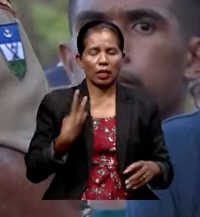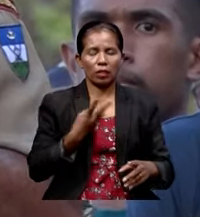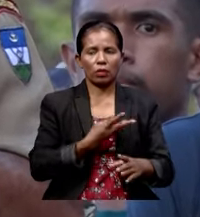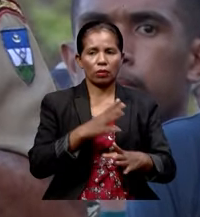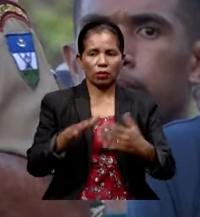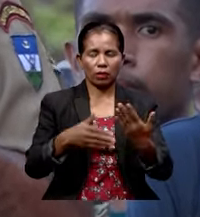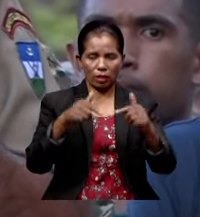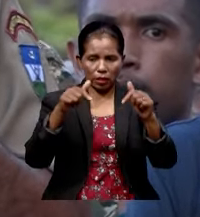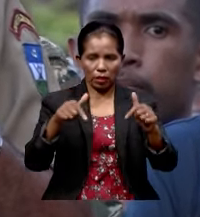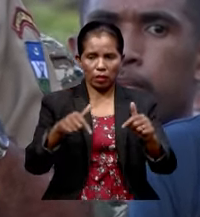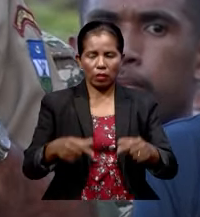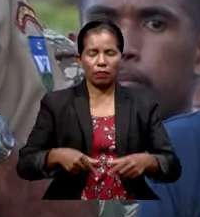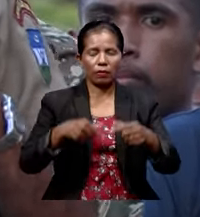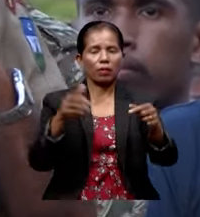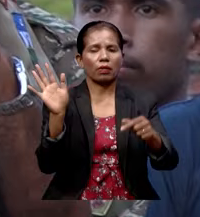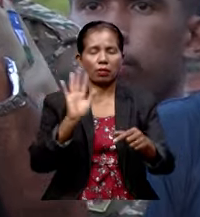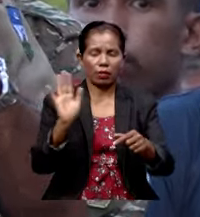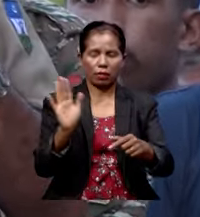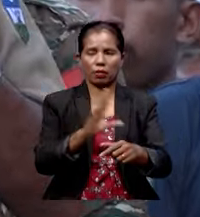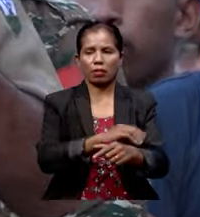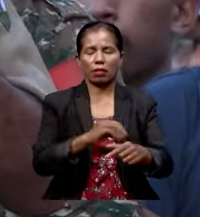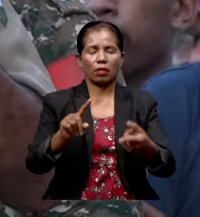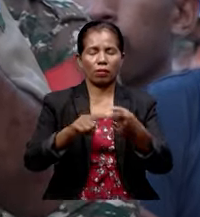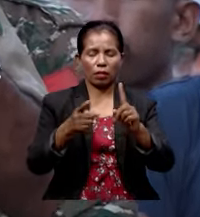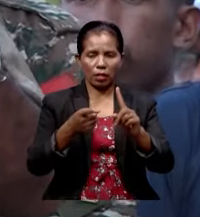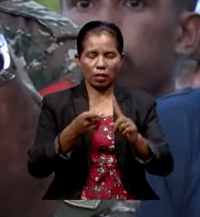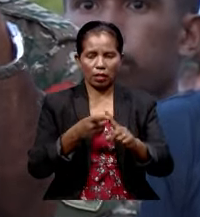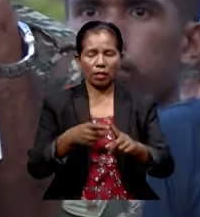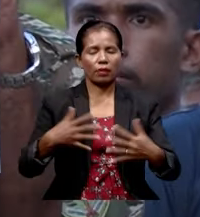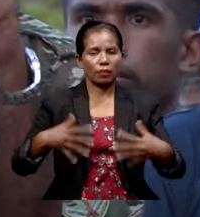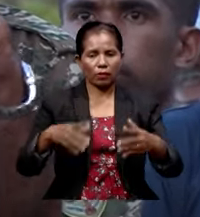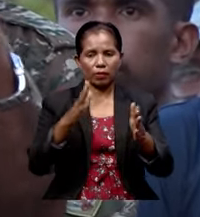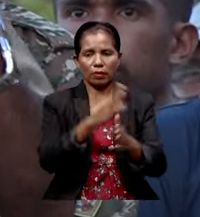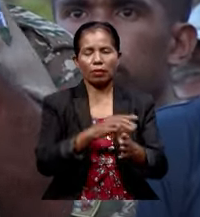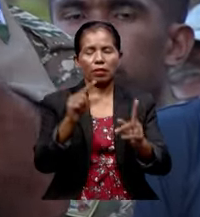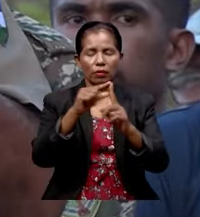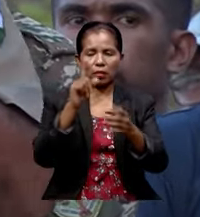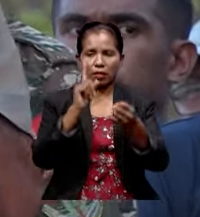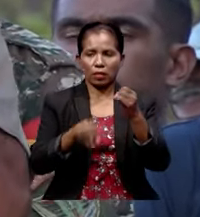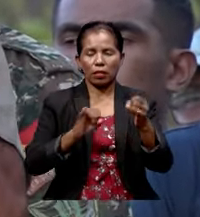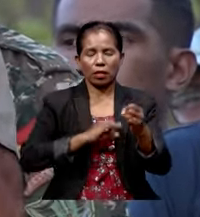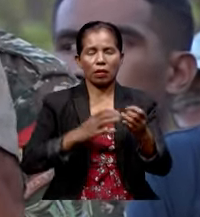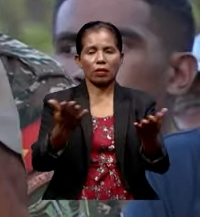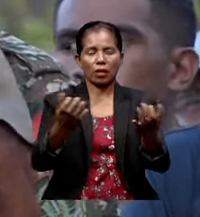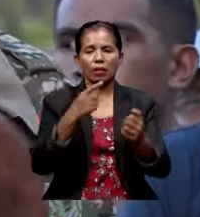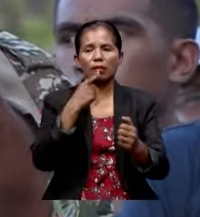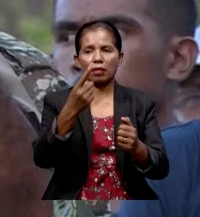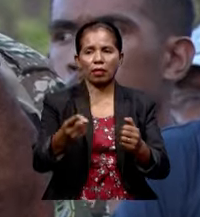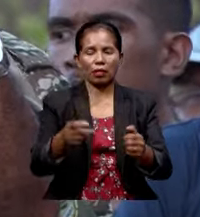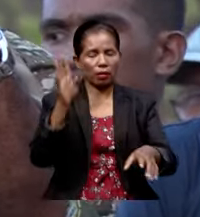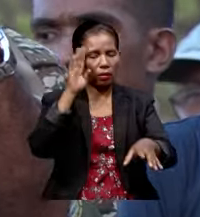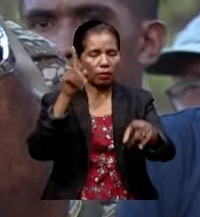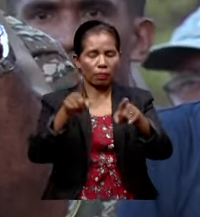ele, foi adeus para a camarada maluco que foi na ida. E a fã Icos Liu, a Wakara Catete, a Mão